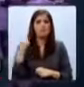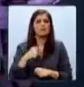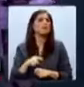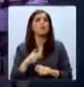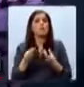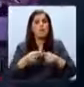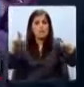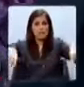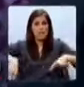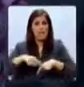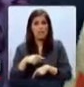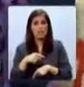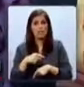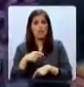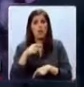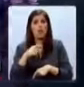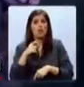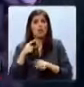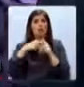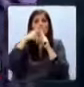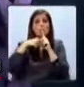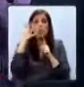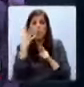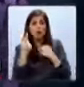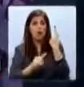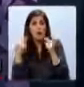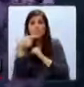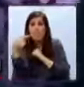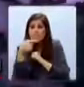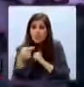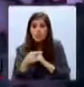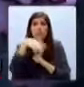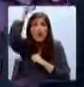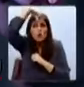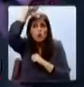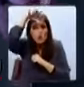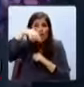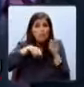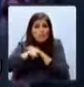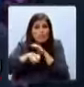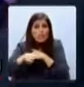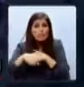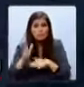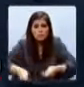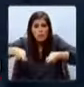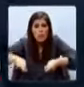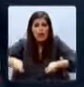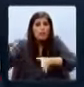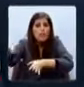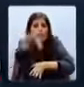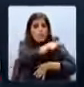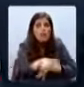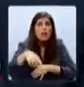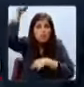graus e outras com graus negativos. Chove dentro das salas, tem que estar os baldes a parar a água. Não há condições no ginásio para as